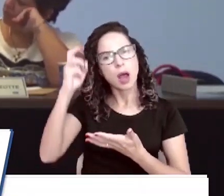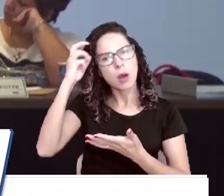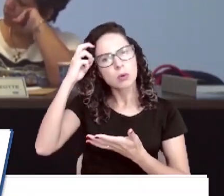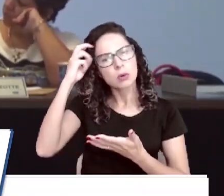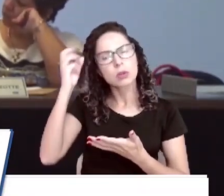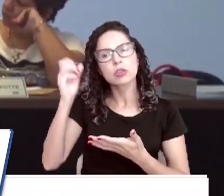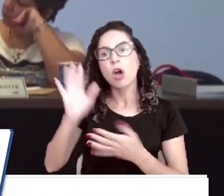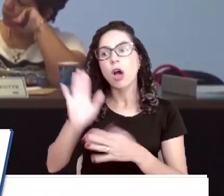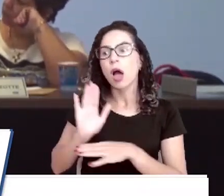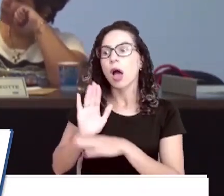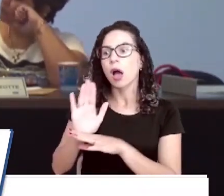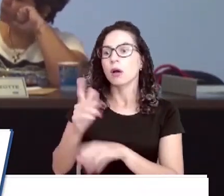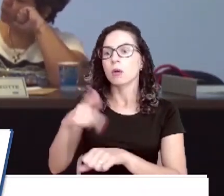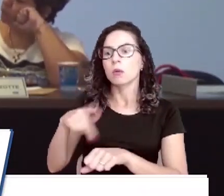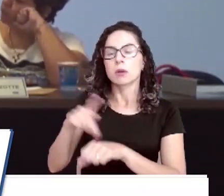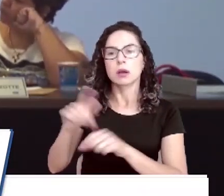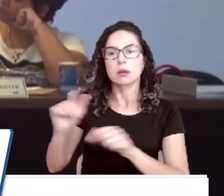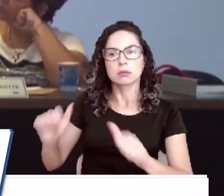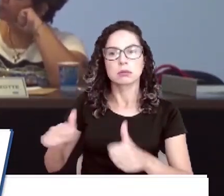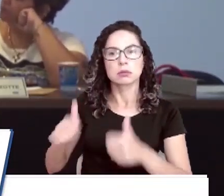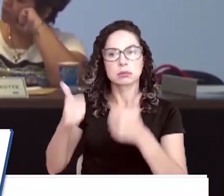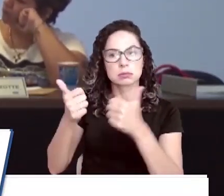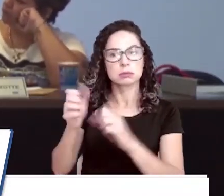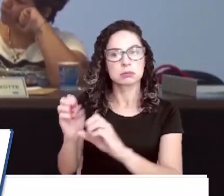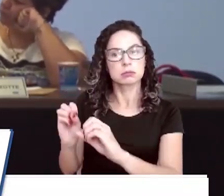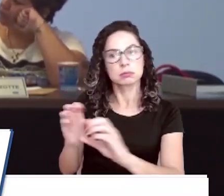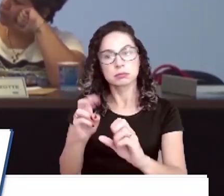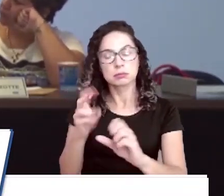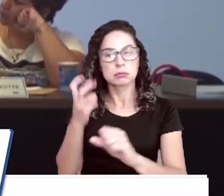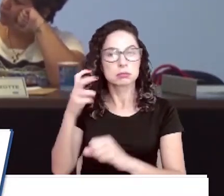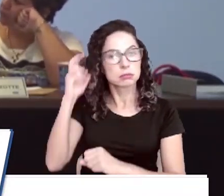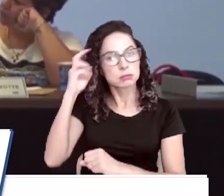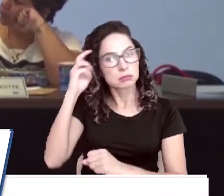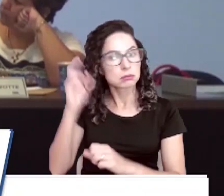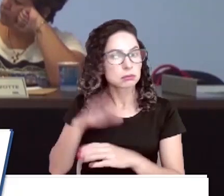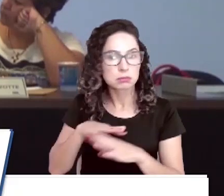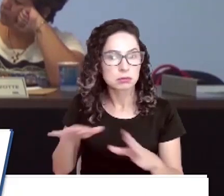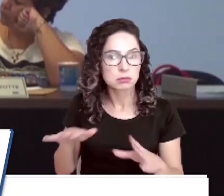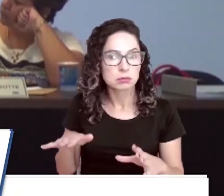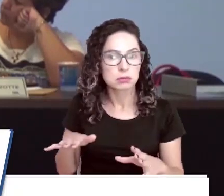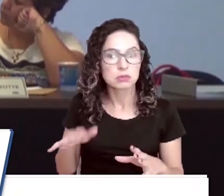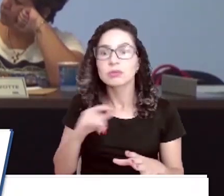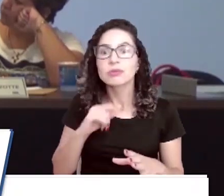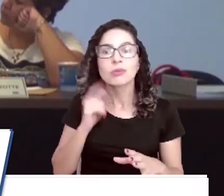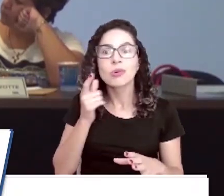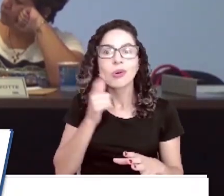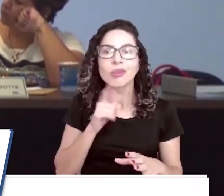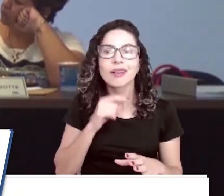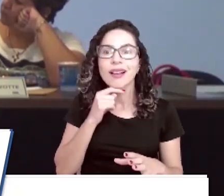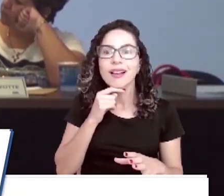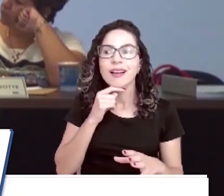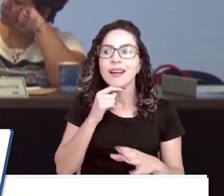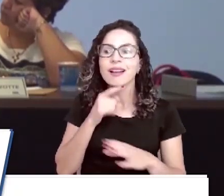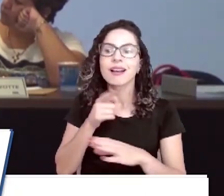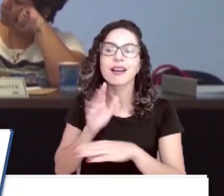país através de educação e cultura. Nós não melhoramos o país através de outras coisas.